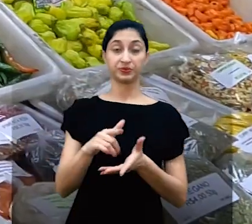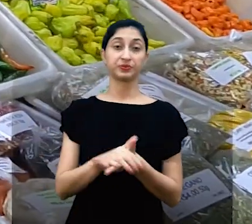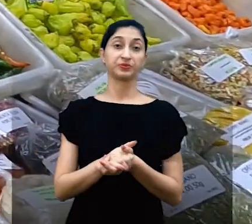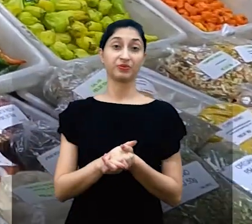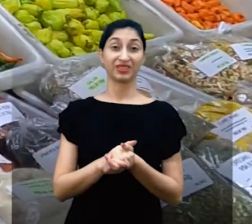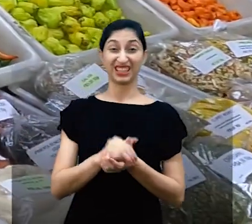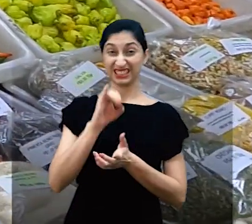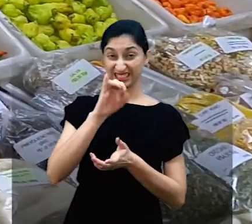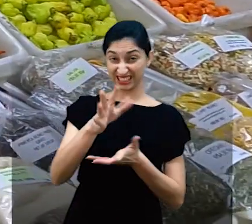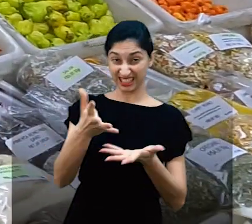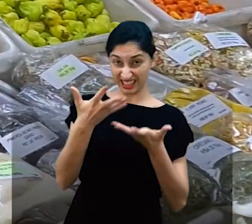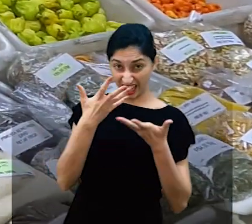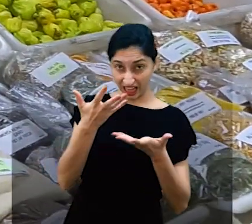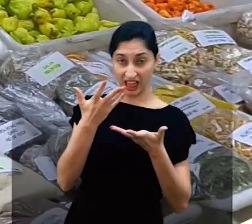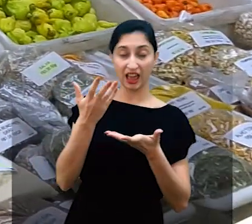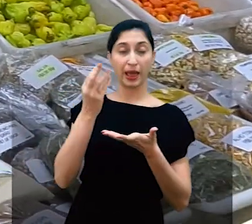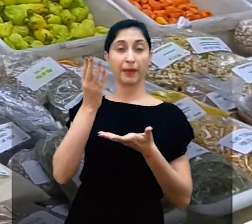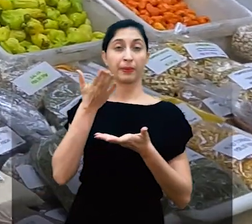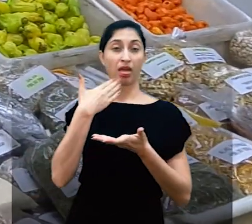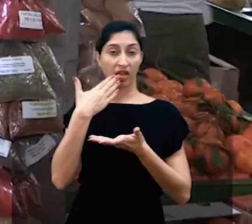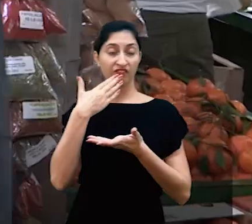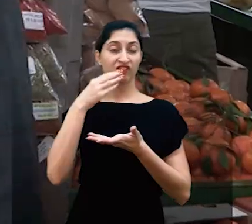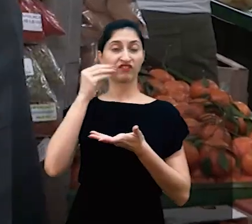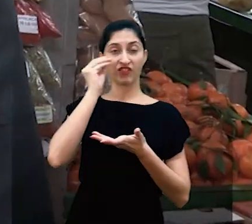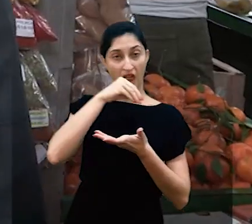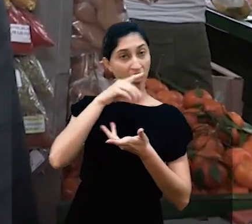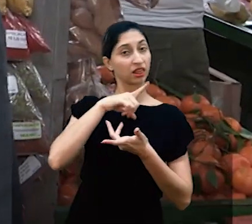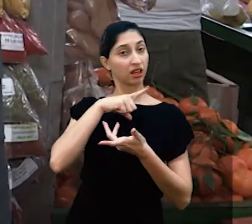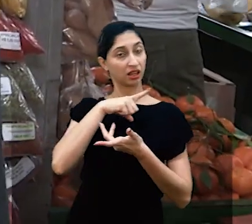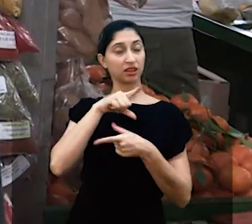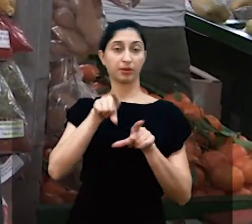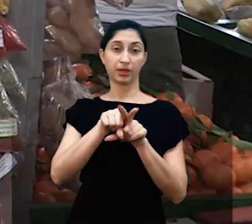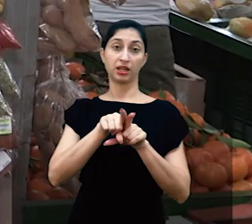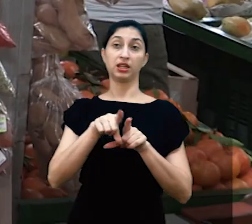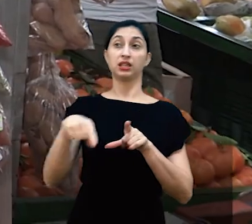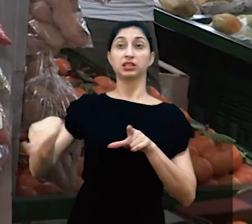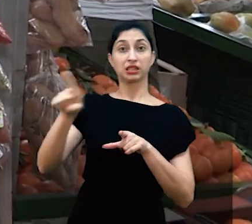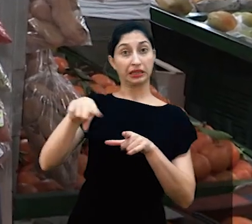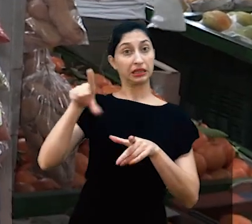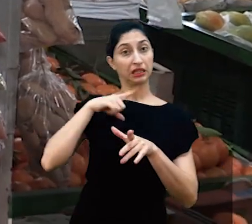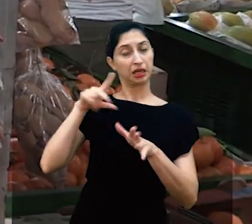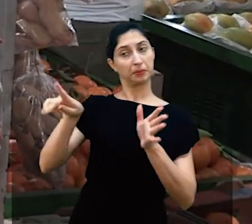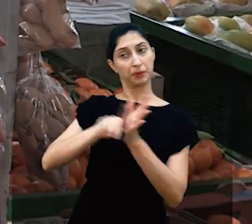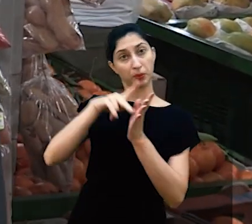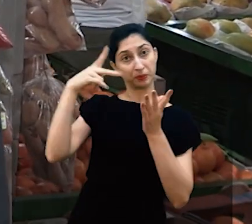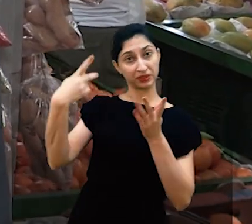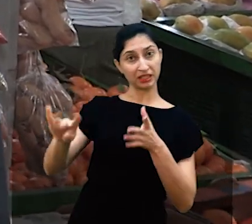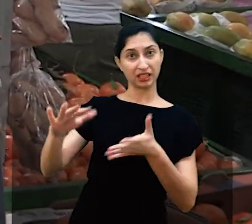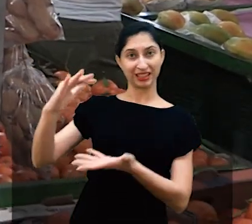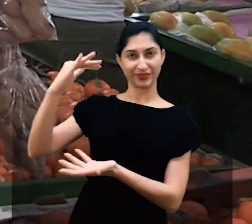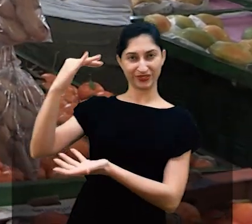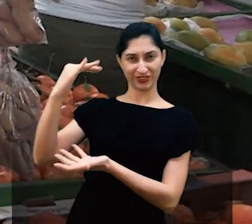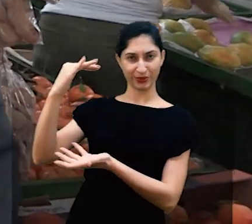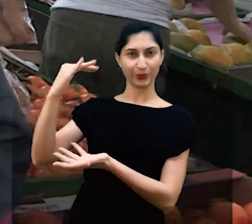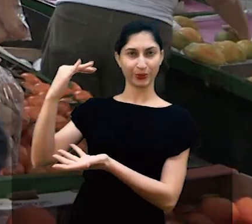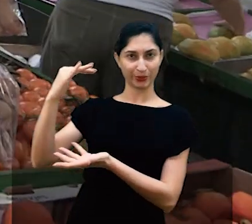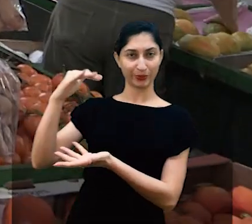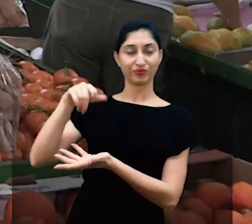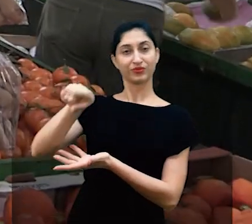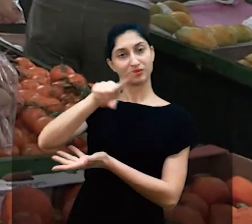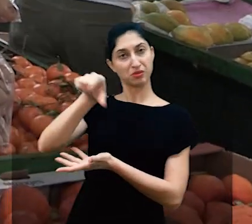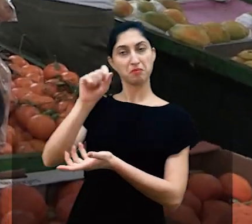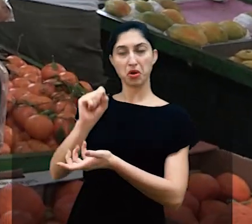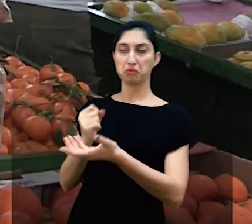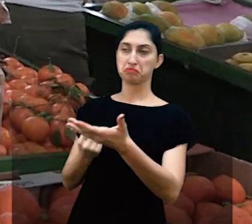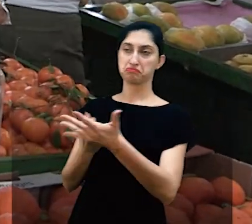você quiser a pimenta fresca, vem para cá e aqui. E eles também preparam a própria conserva deles de pimenta. Se você já quiser